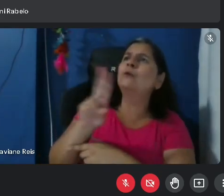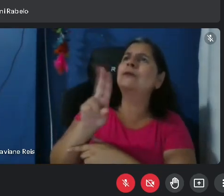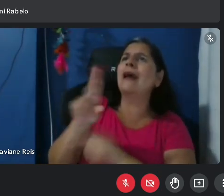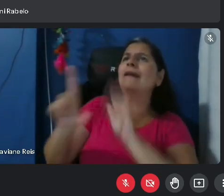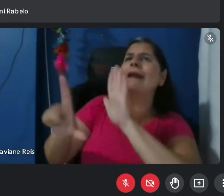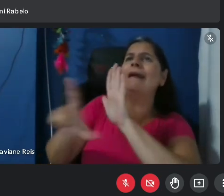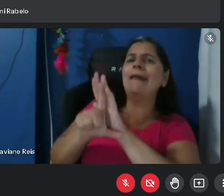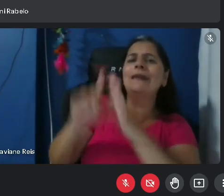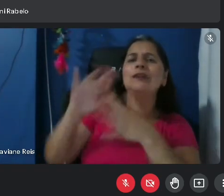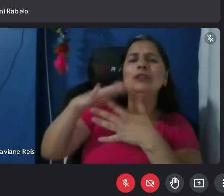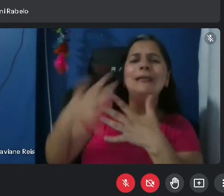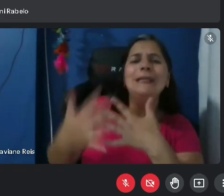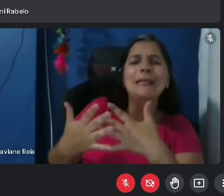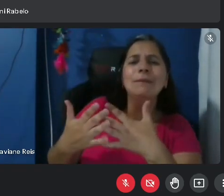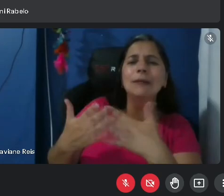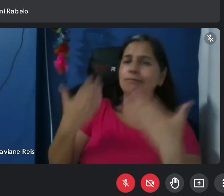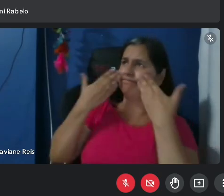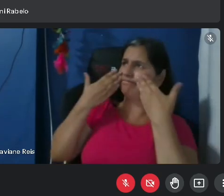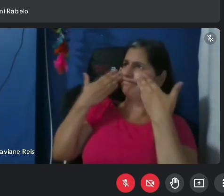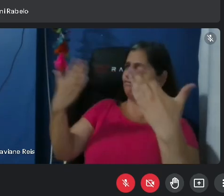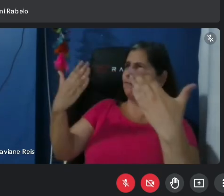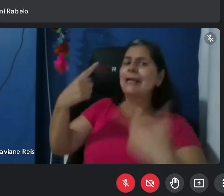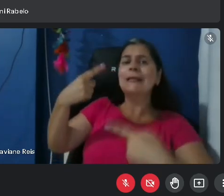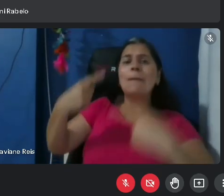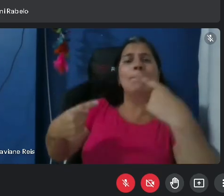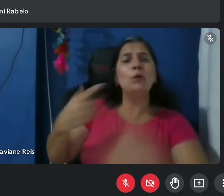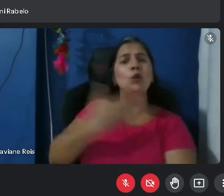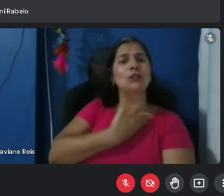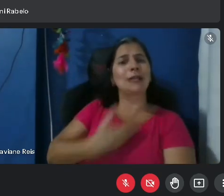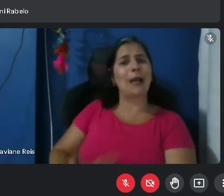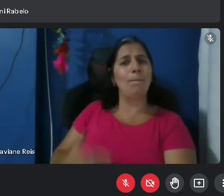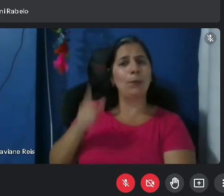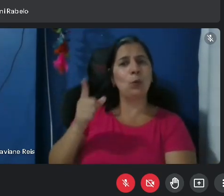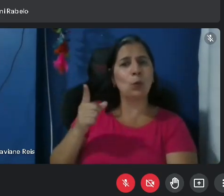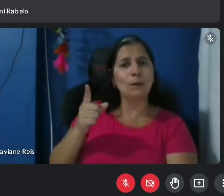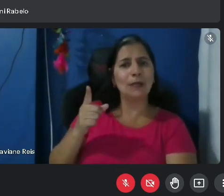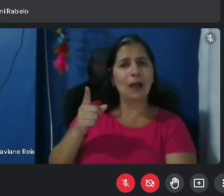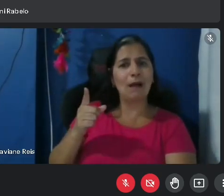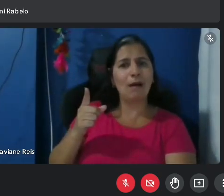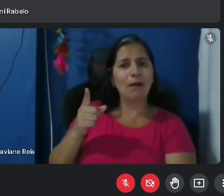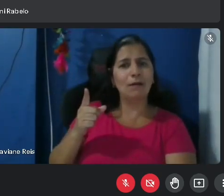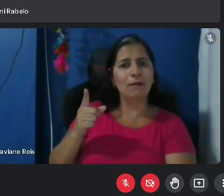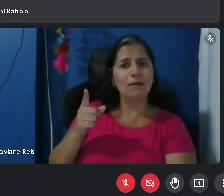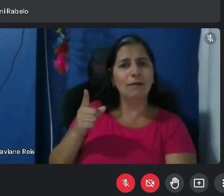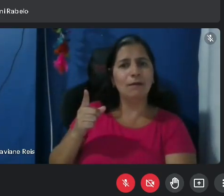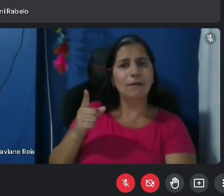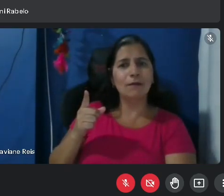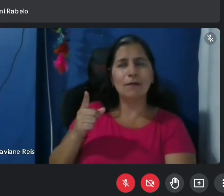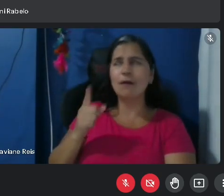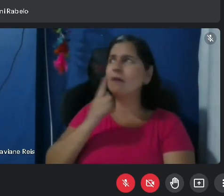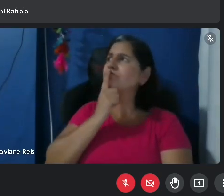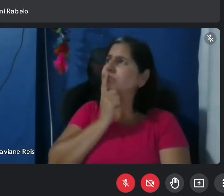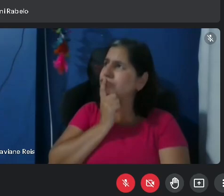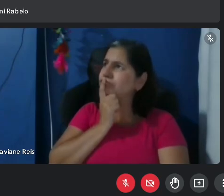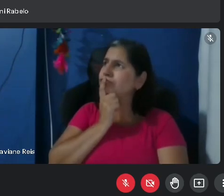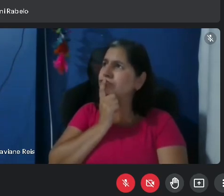Libras, como usar essa lei, como são as políticas